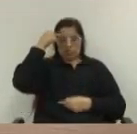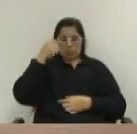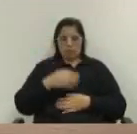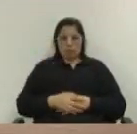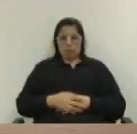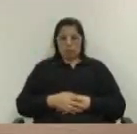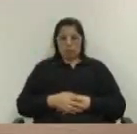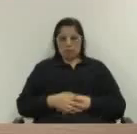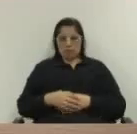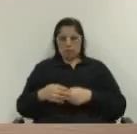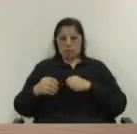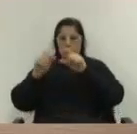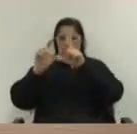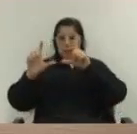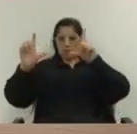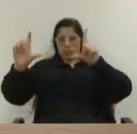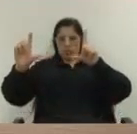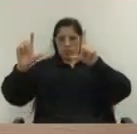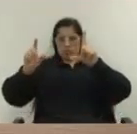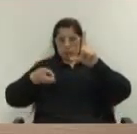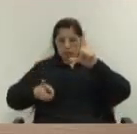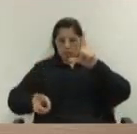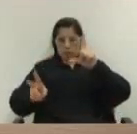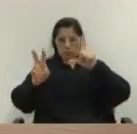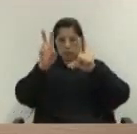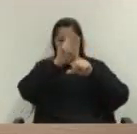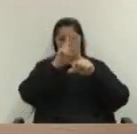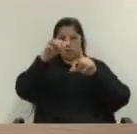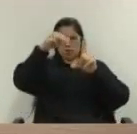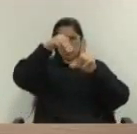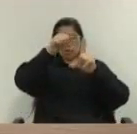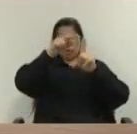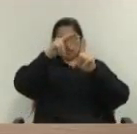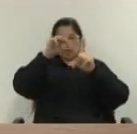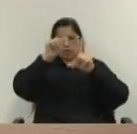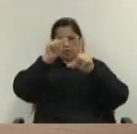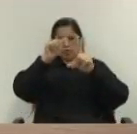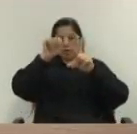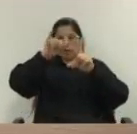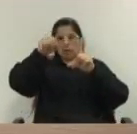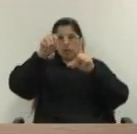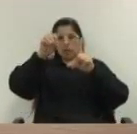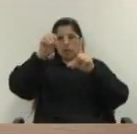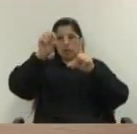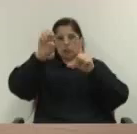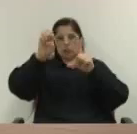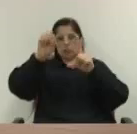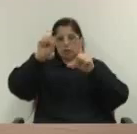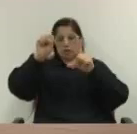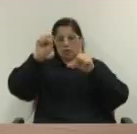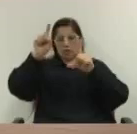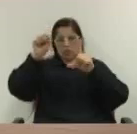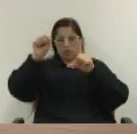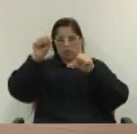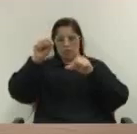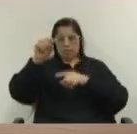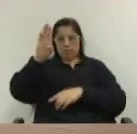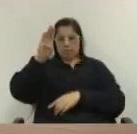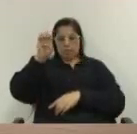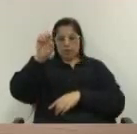perpetua o nome de Maria Soldado, Maria José Bezerra em uma das ruas, avenidas, praças ou